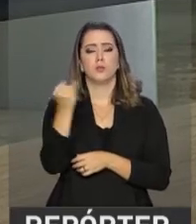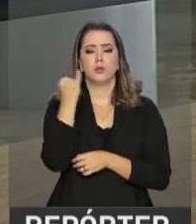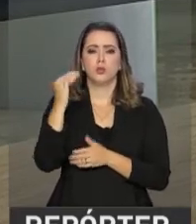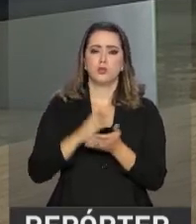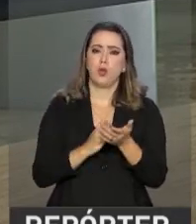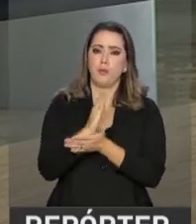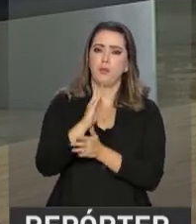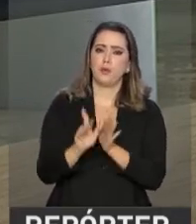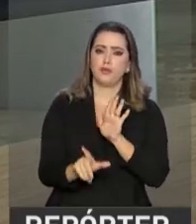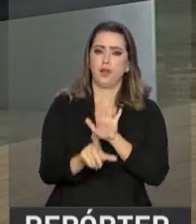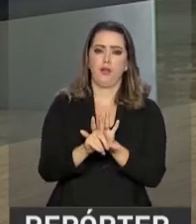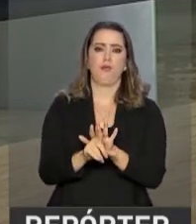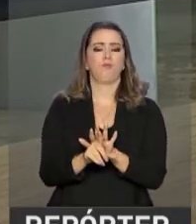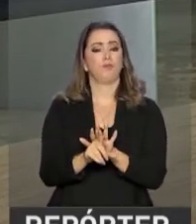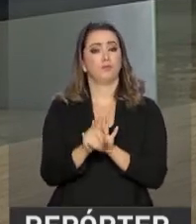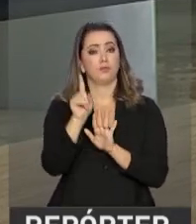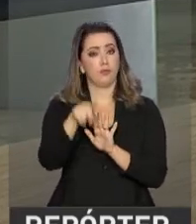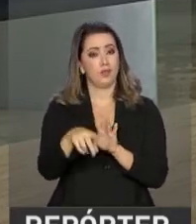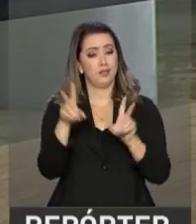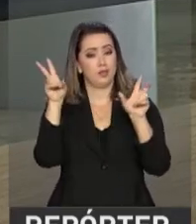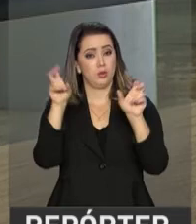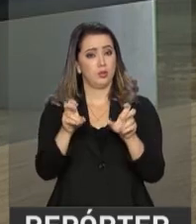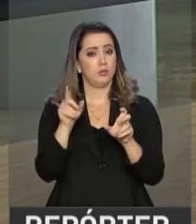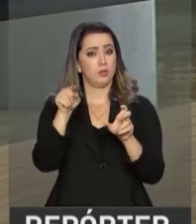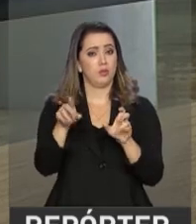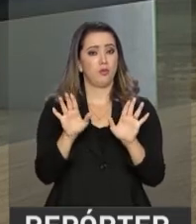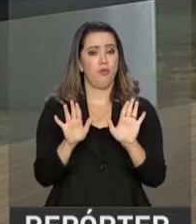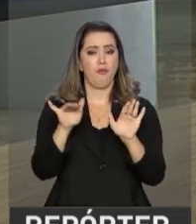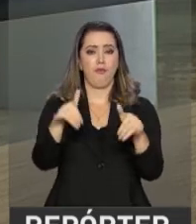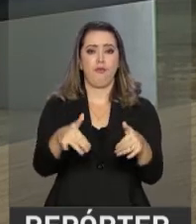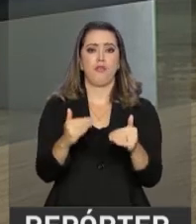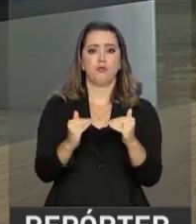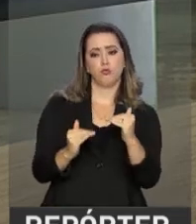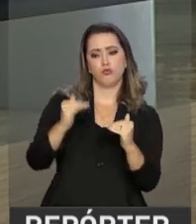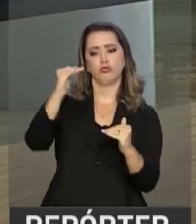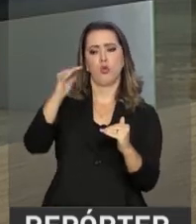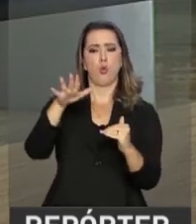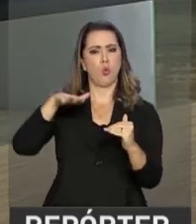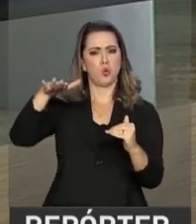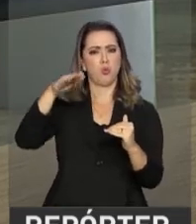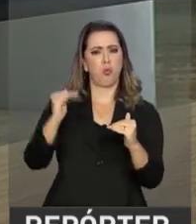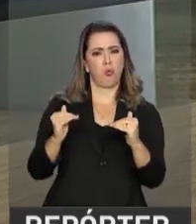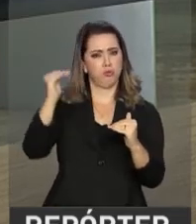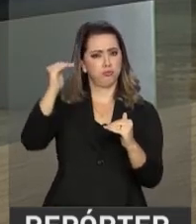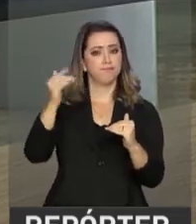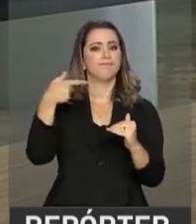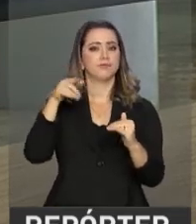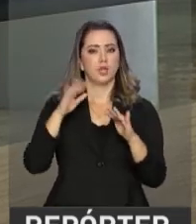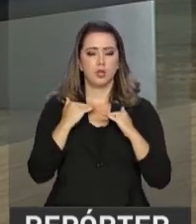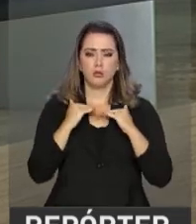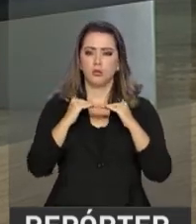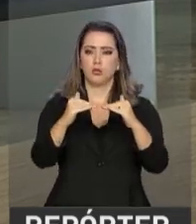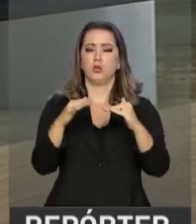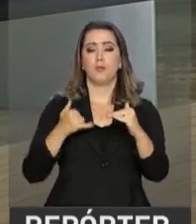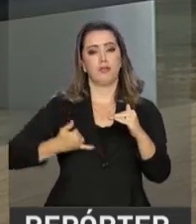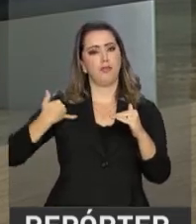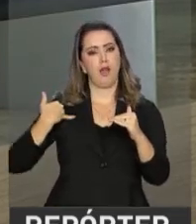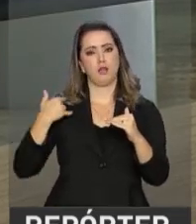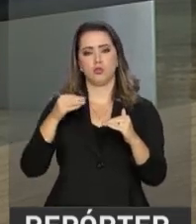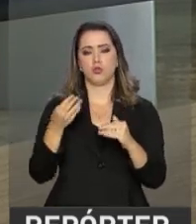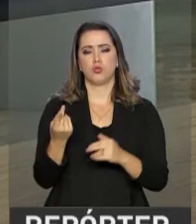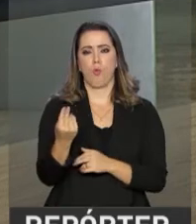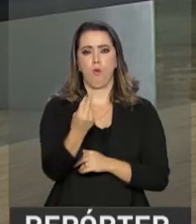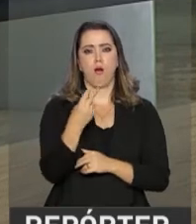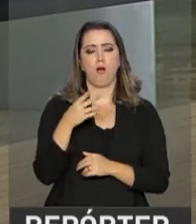reforma que tem a gente lembra como pilares o fim dos privilégios e o estabelecimento de uma idade mínima para a aposentadoria